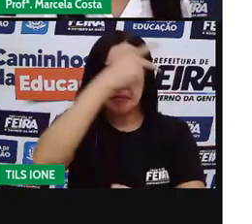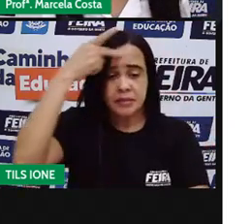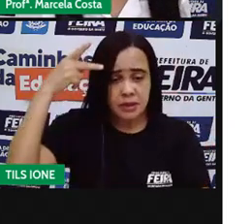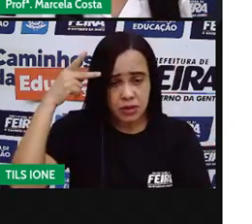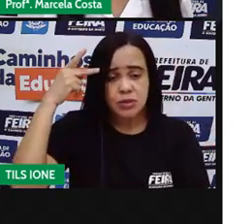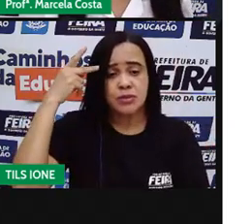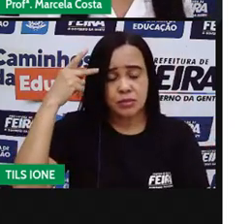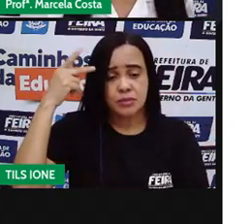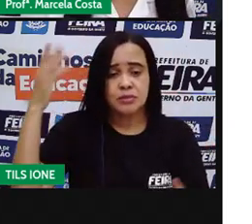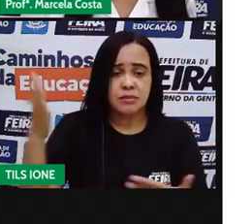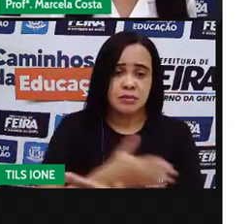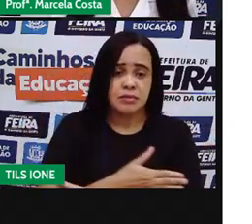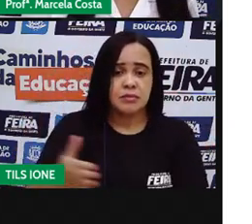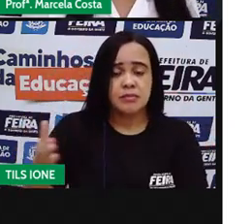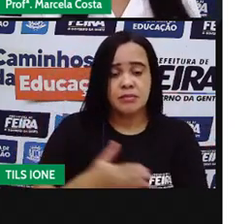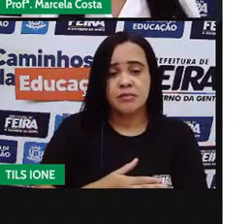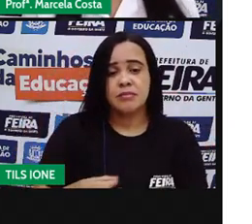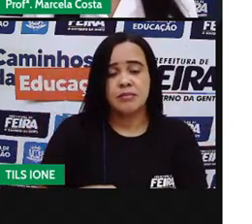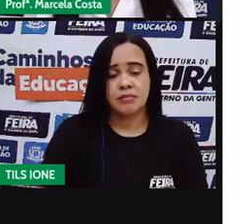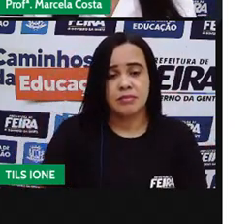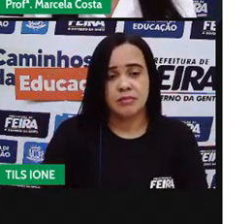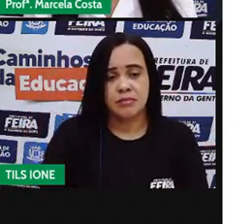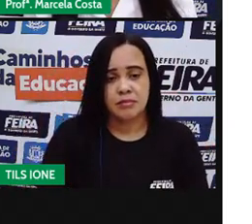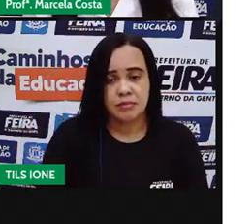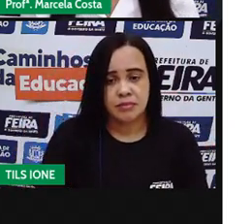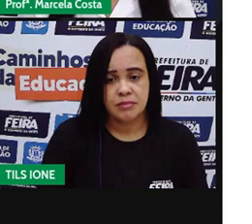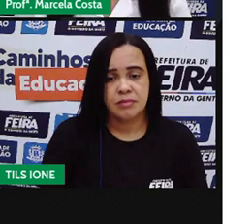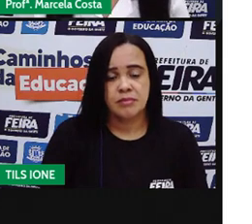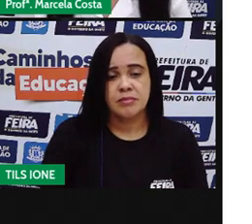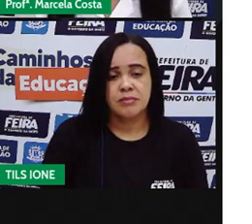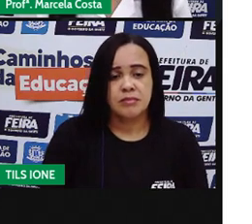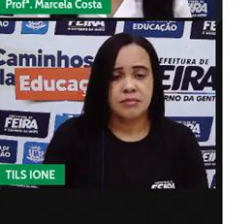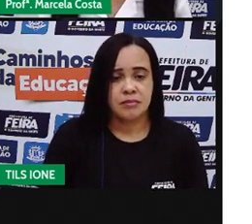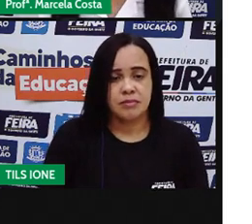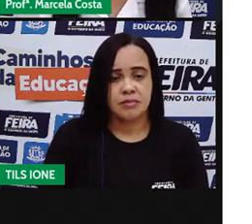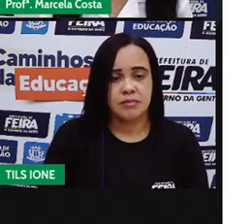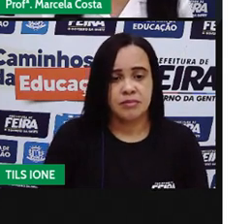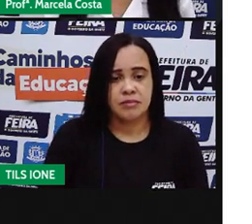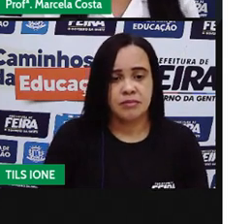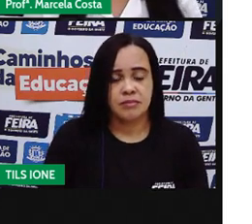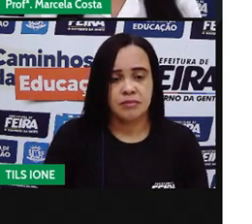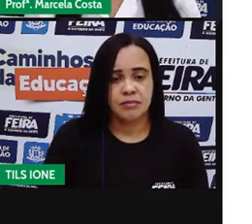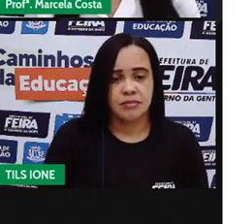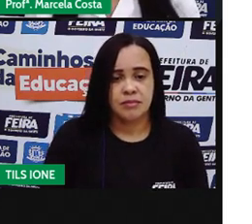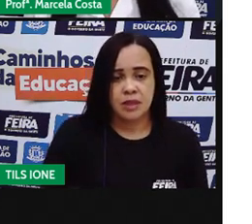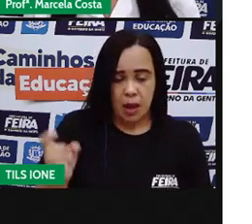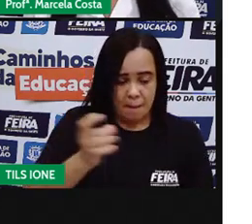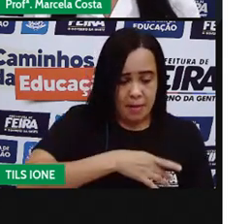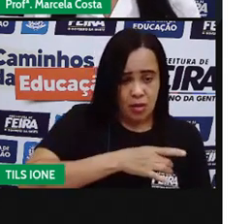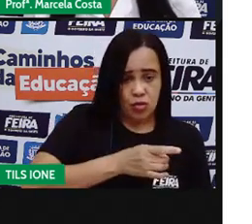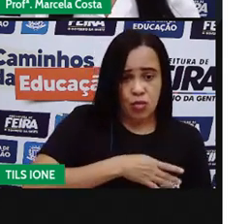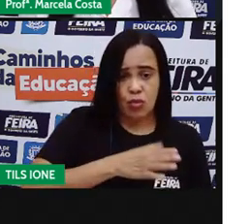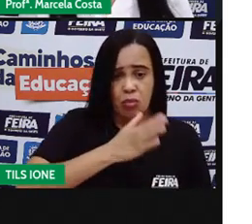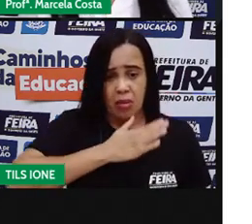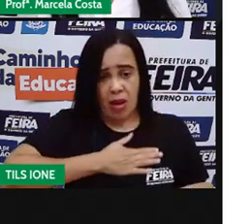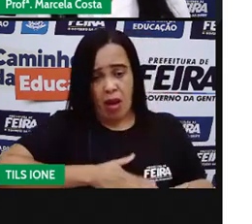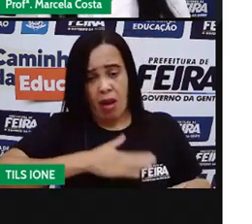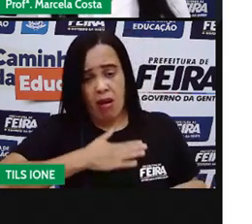que é gordinho, tem gente que é baixo, tem gente que é nervoso, tem gente que é calmo,